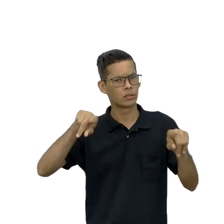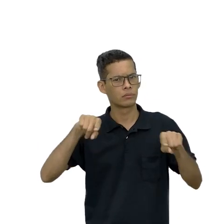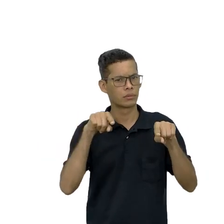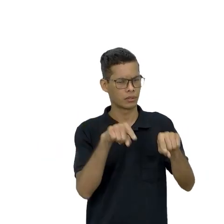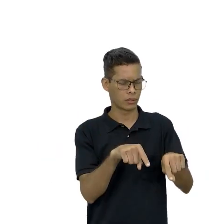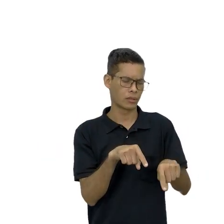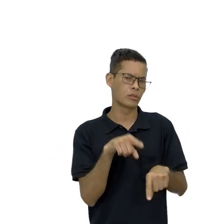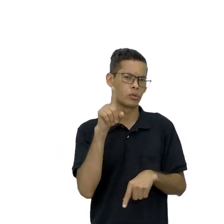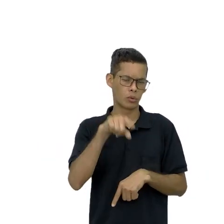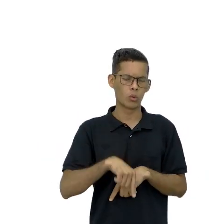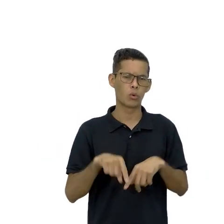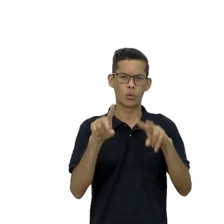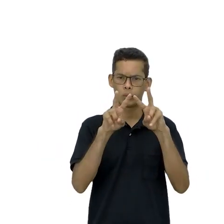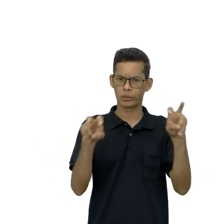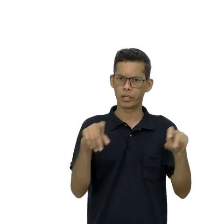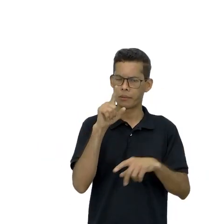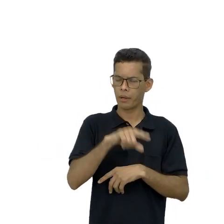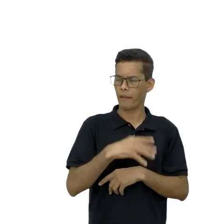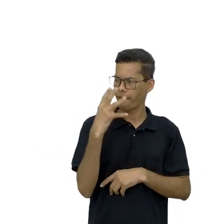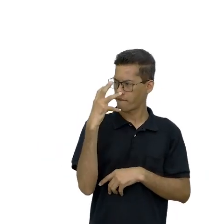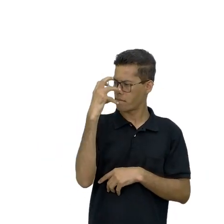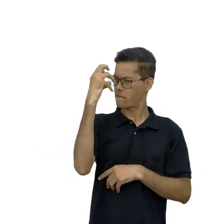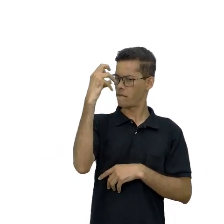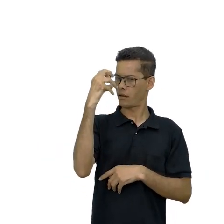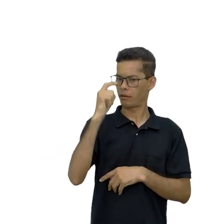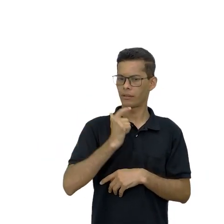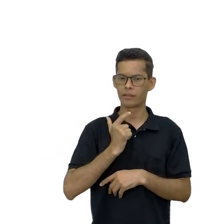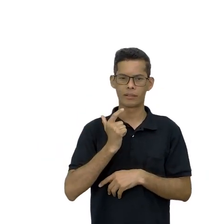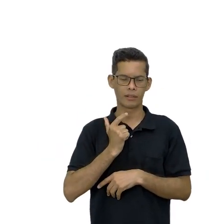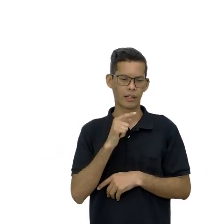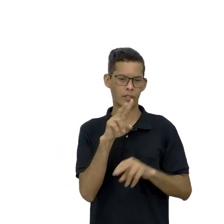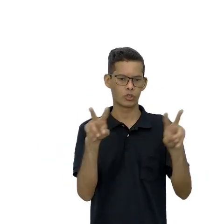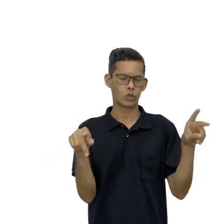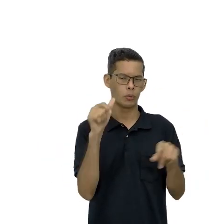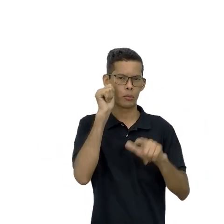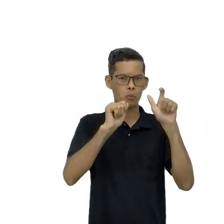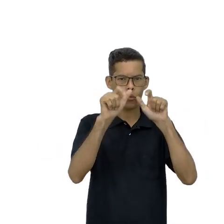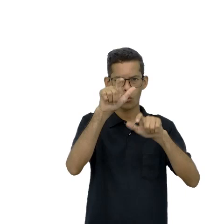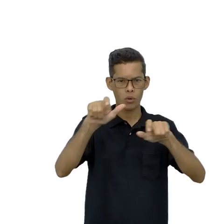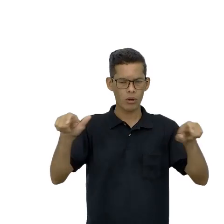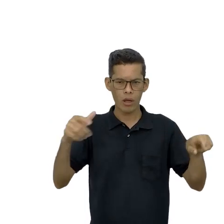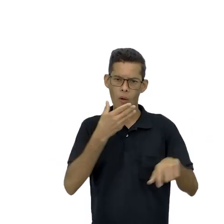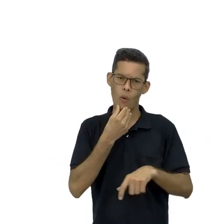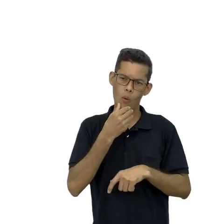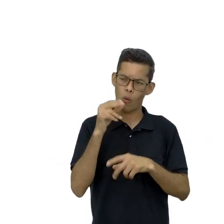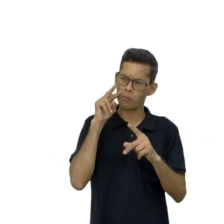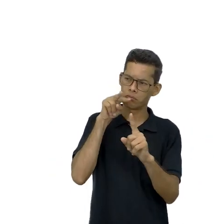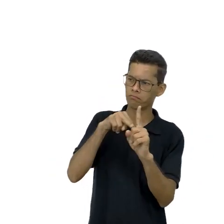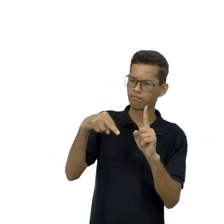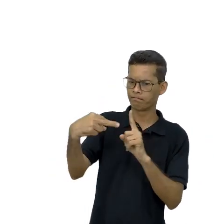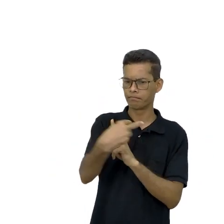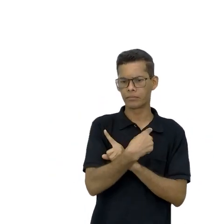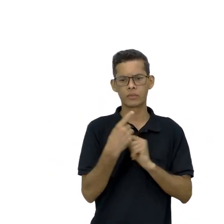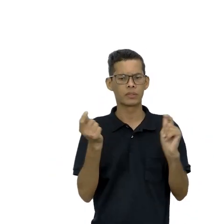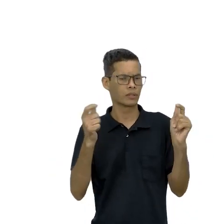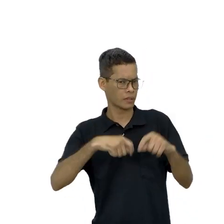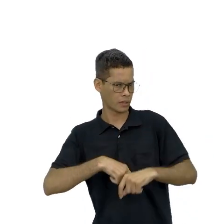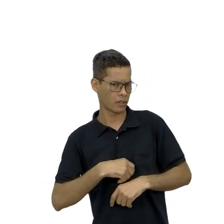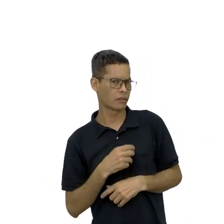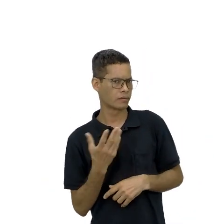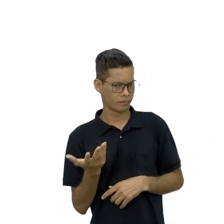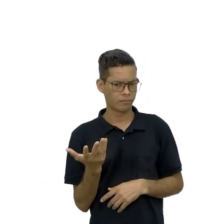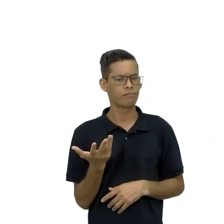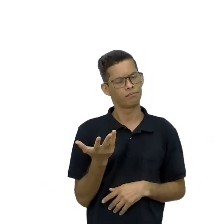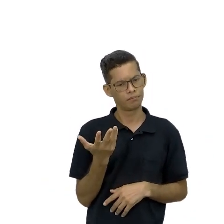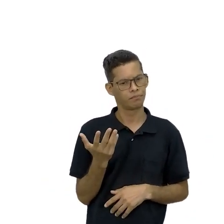é bastante instigante, né, para falar sobre essas questões da mulher, e o homem também pode ter esse olhar. Então, nós precisamos ver quais são os